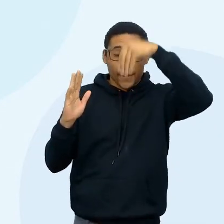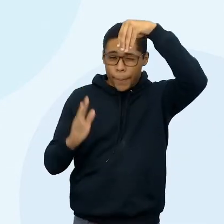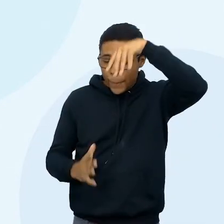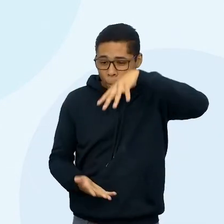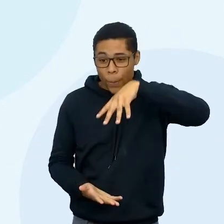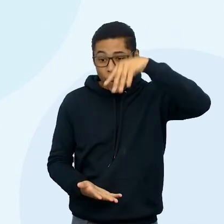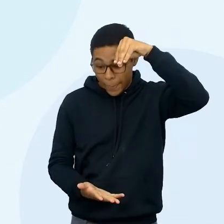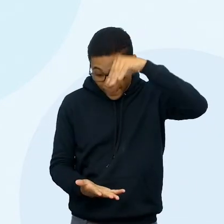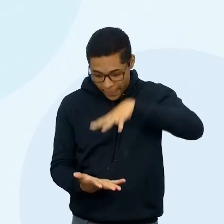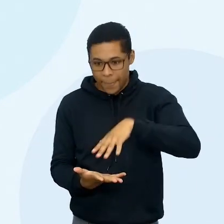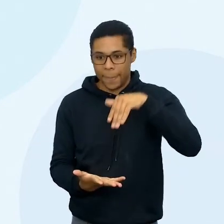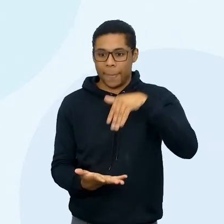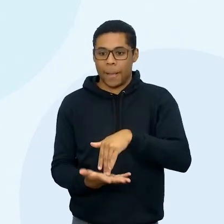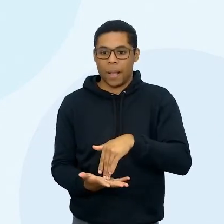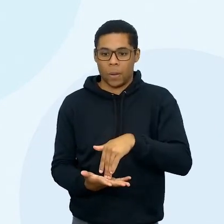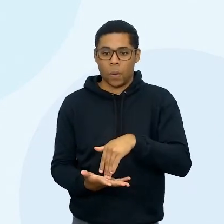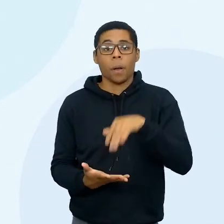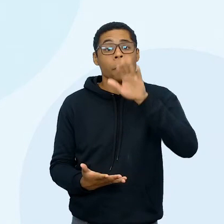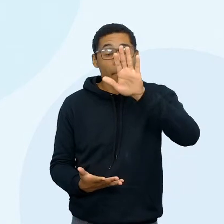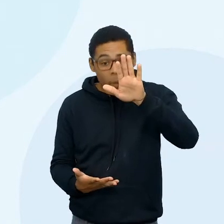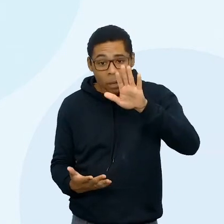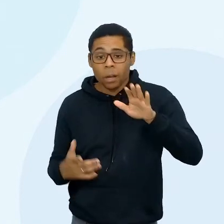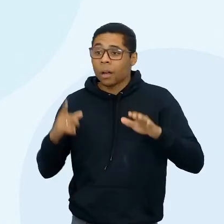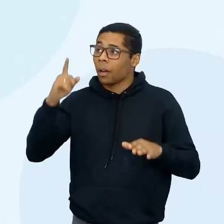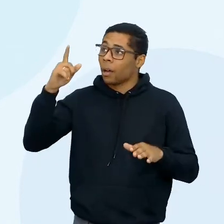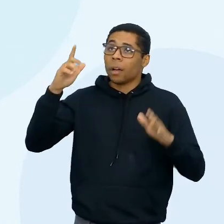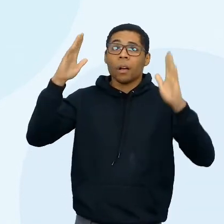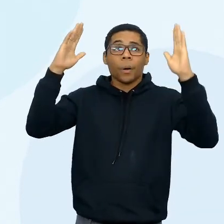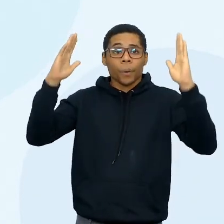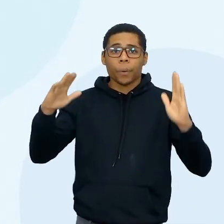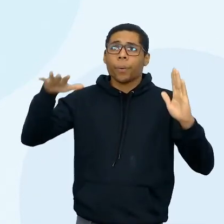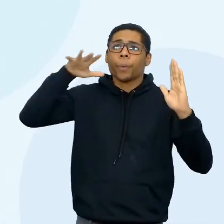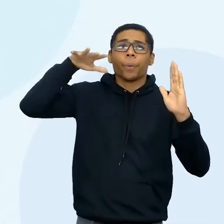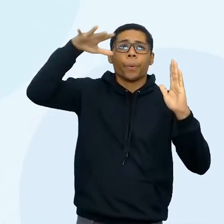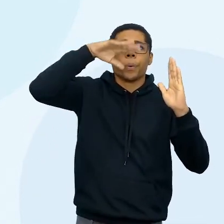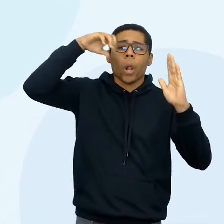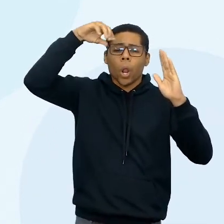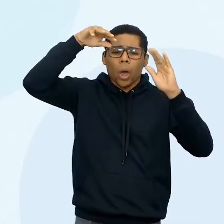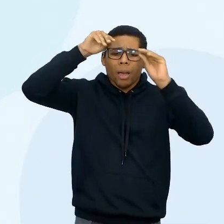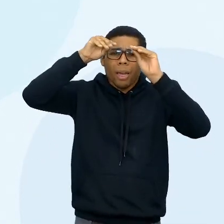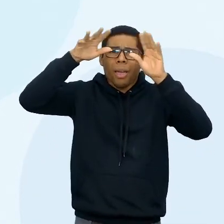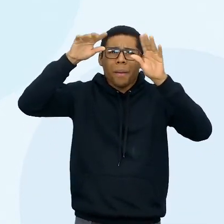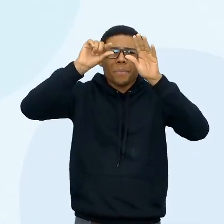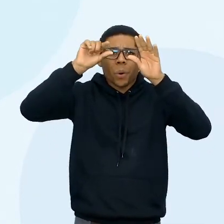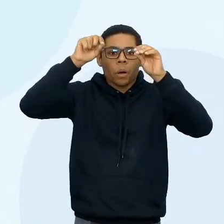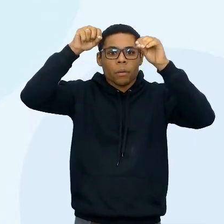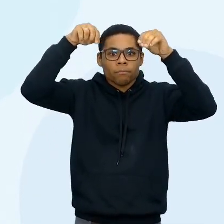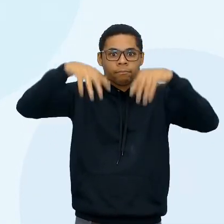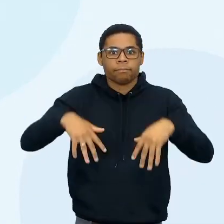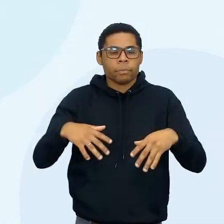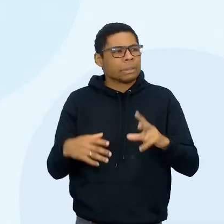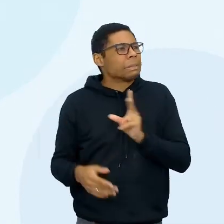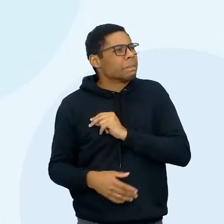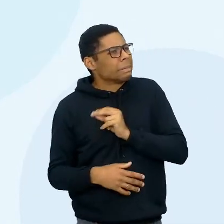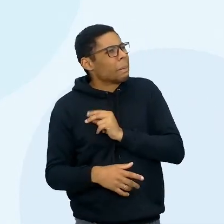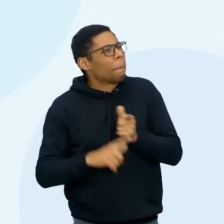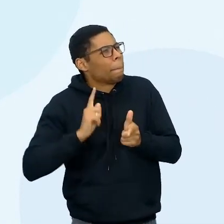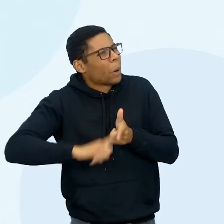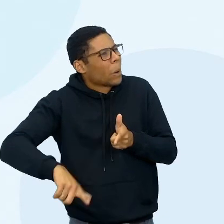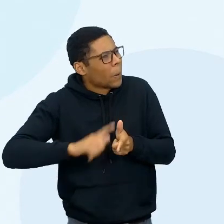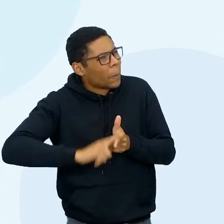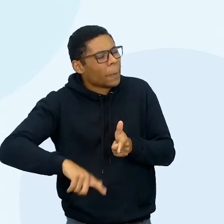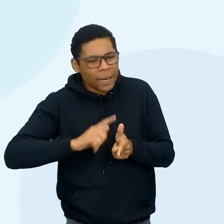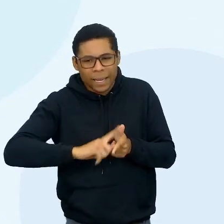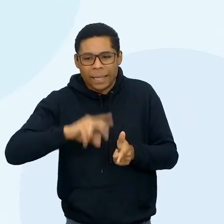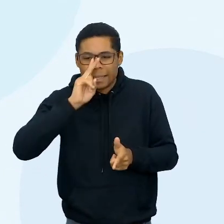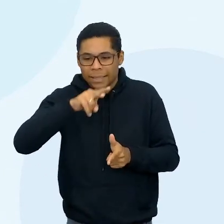um problema também de escala a resolver. Nossa, Magno, você está cheio de problema. Que hora que é? E